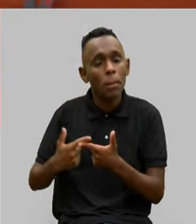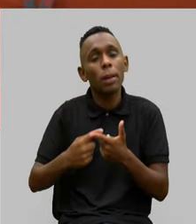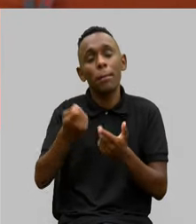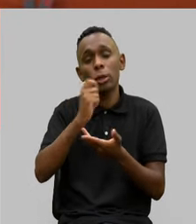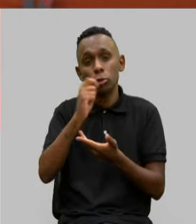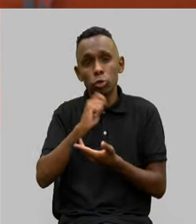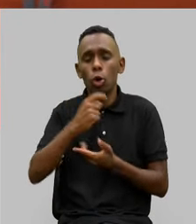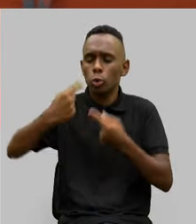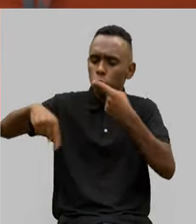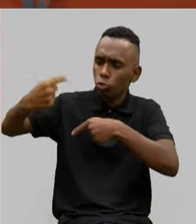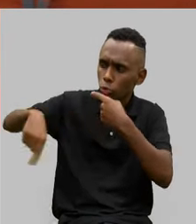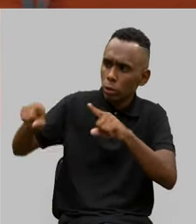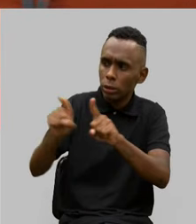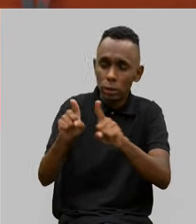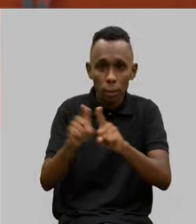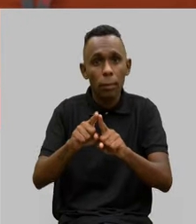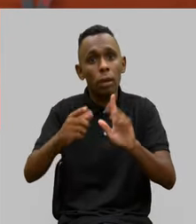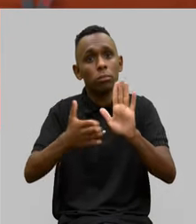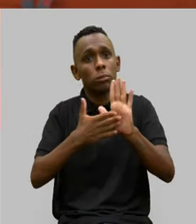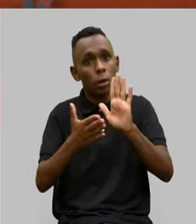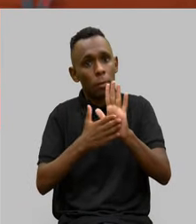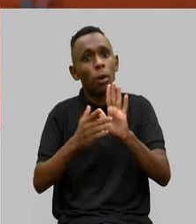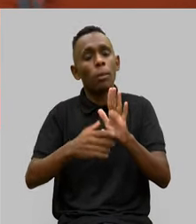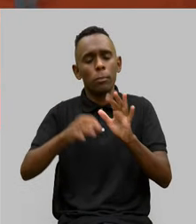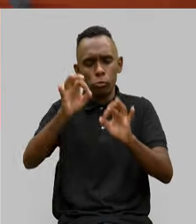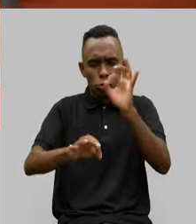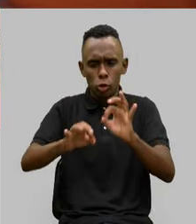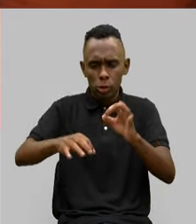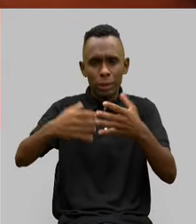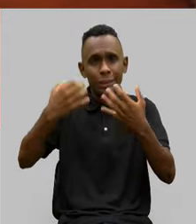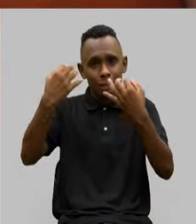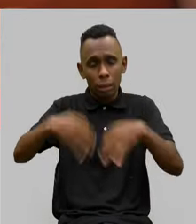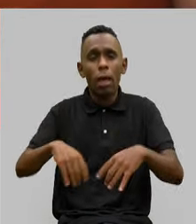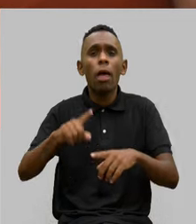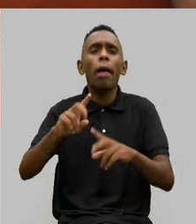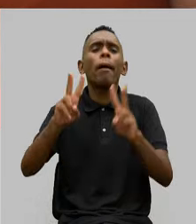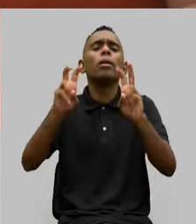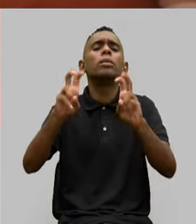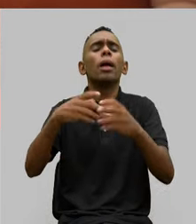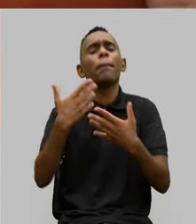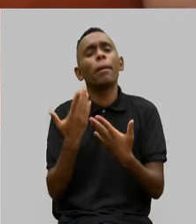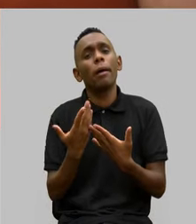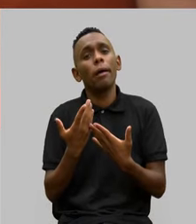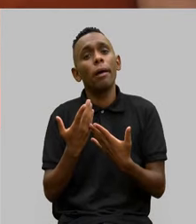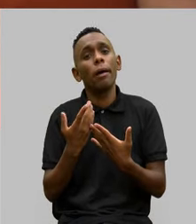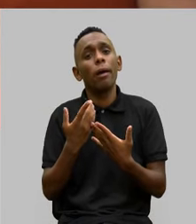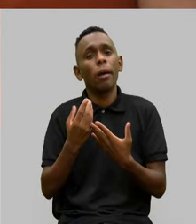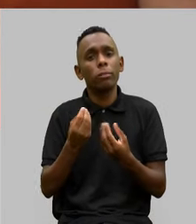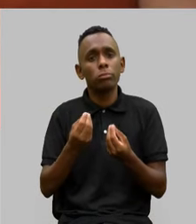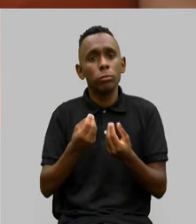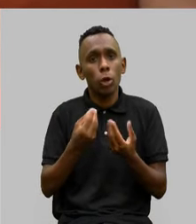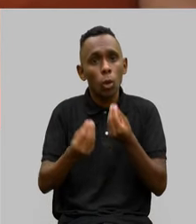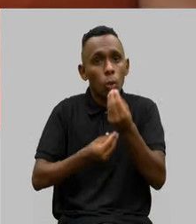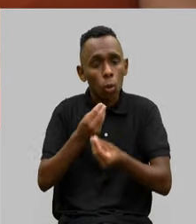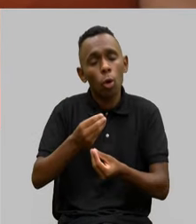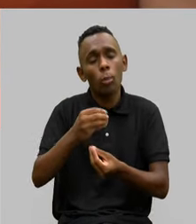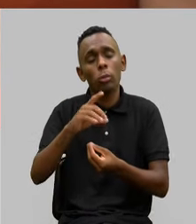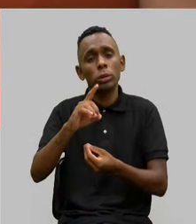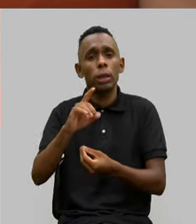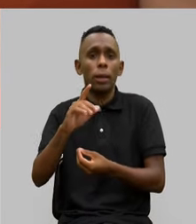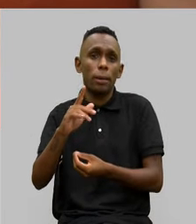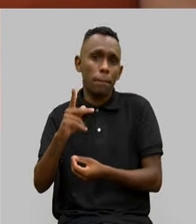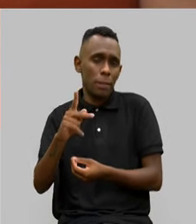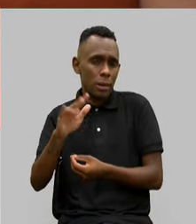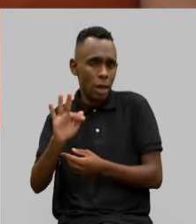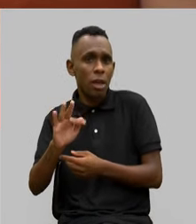né ele tem discutido tem um programa que chama pena justa eh que é sobre para aplicação ali da dpf 347 na